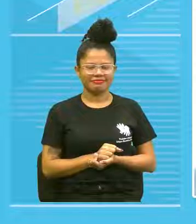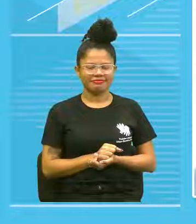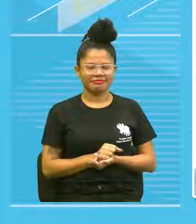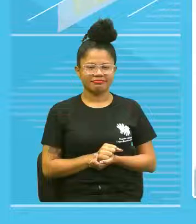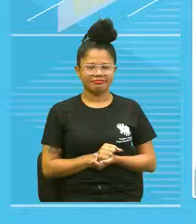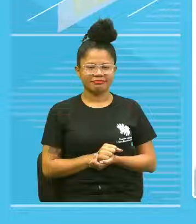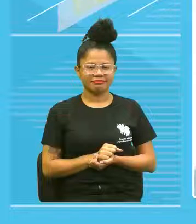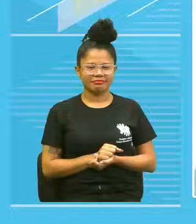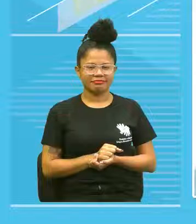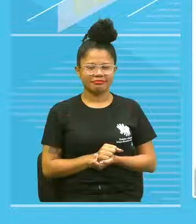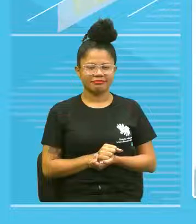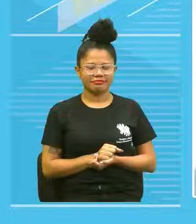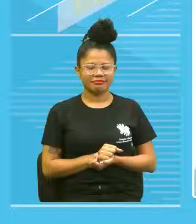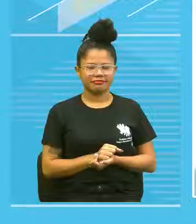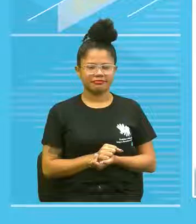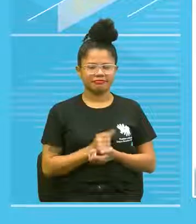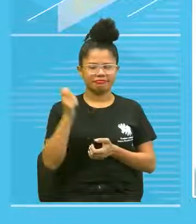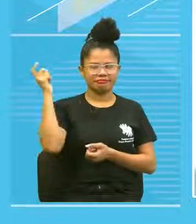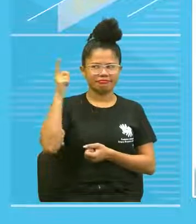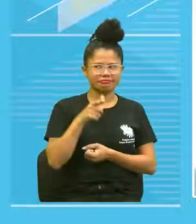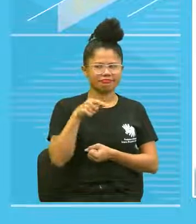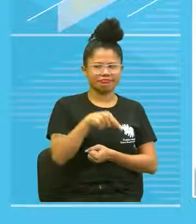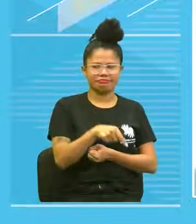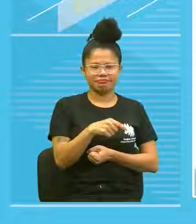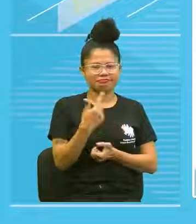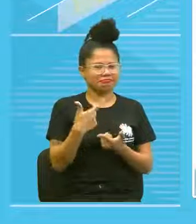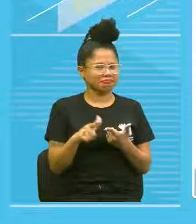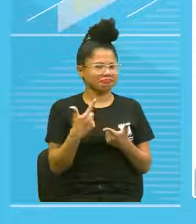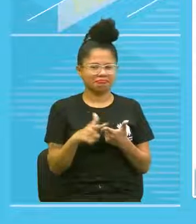isso não é problema